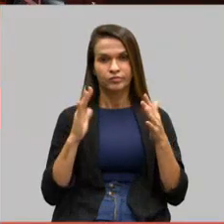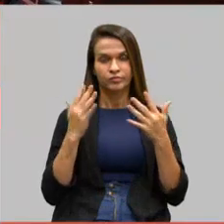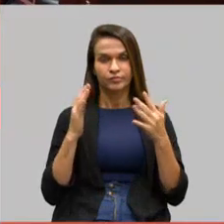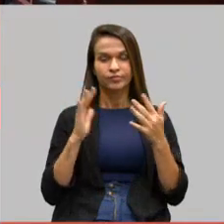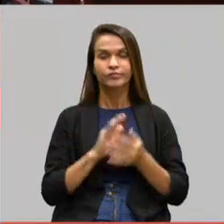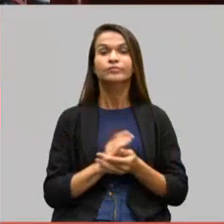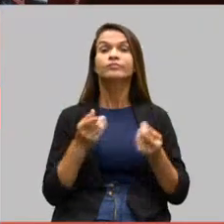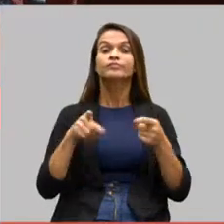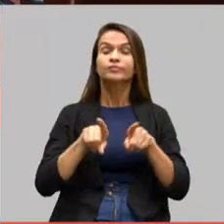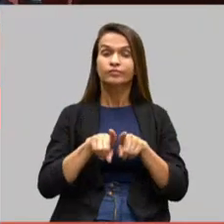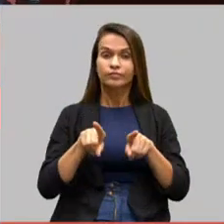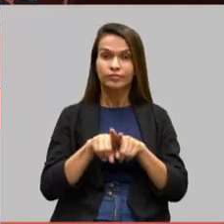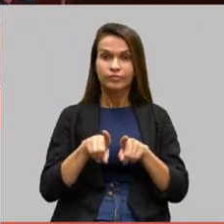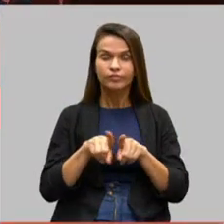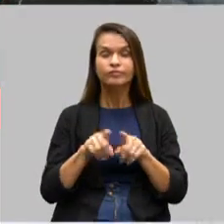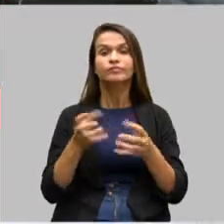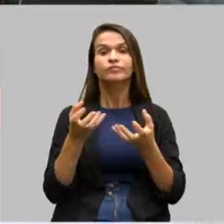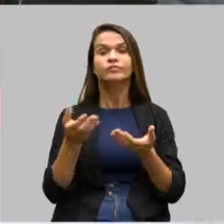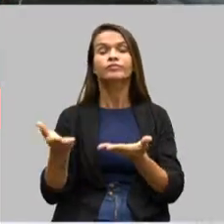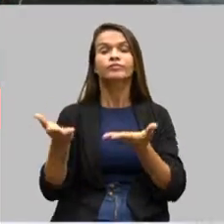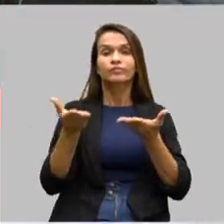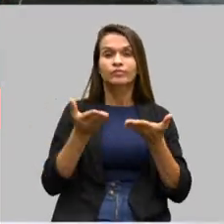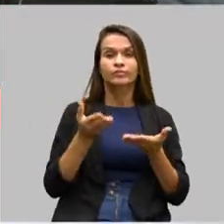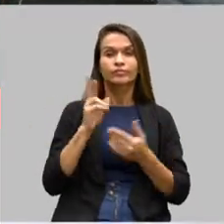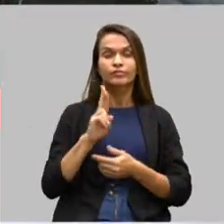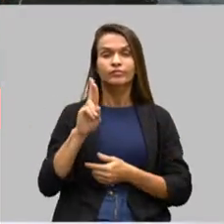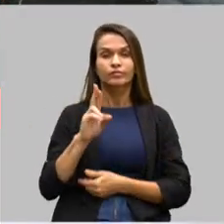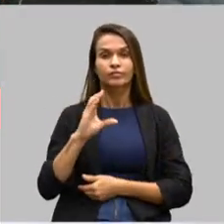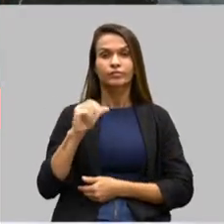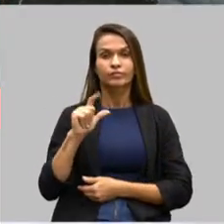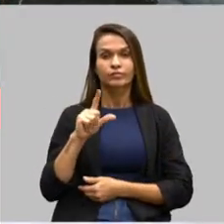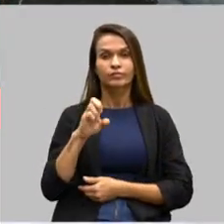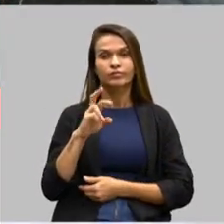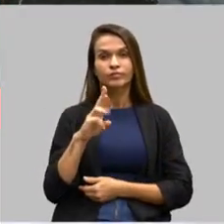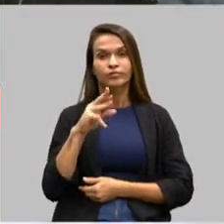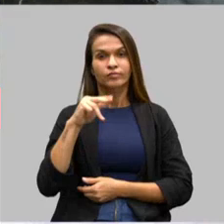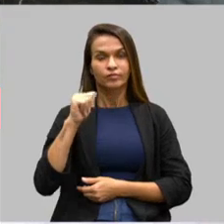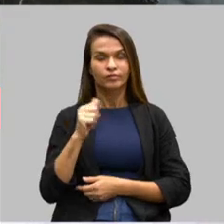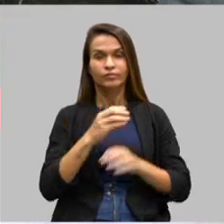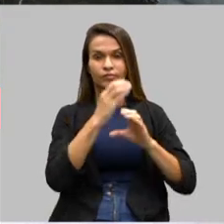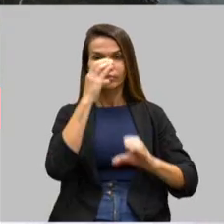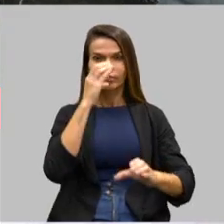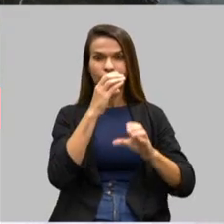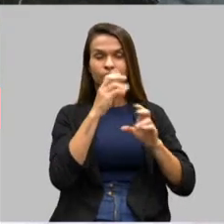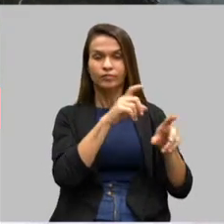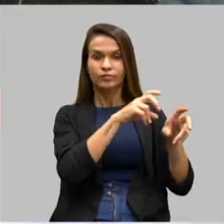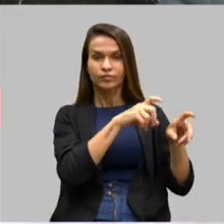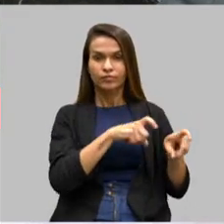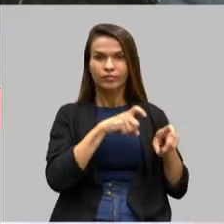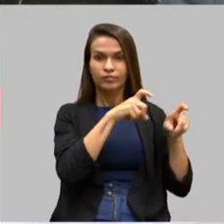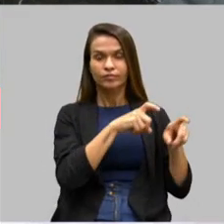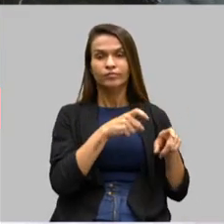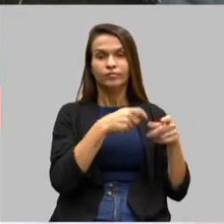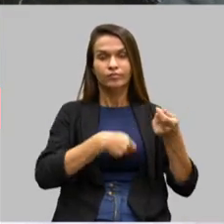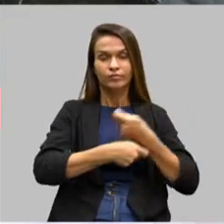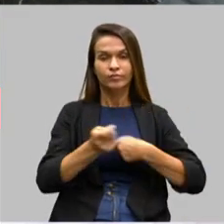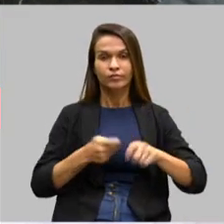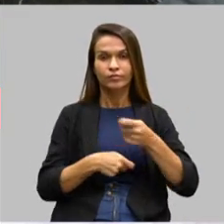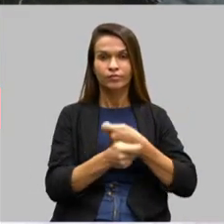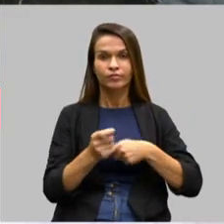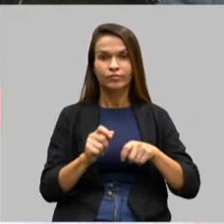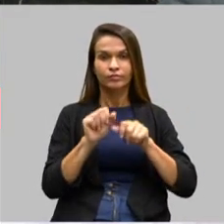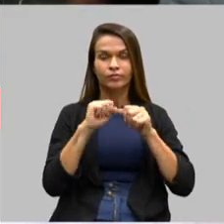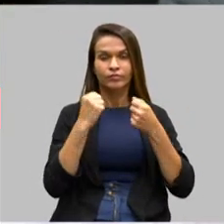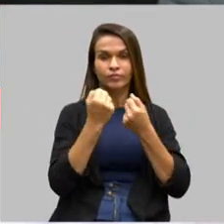E, da mesma forma, convidar a senhora Cleia de Fátima, engenheira agrônoma, representante da articulação do Semiárido